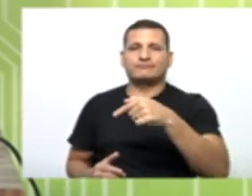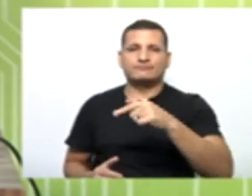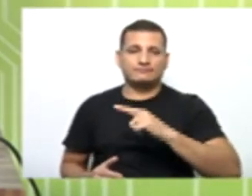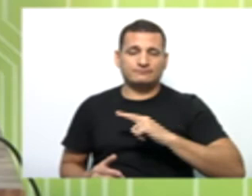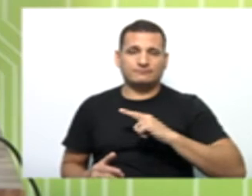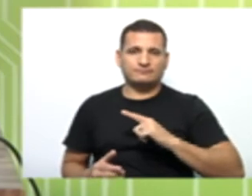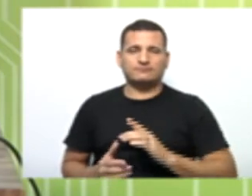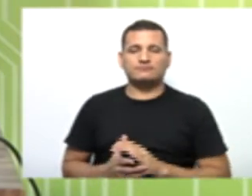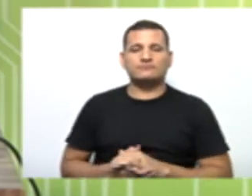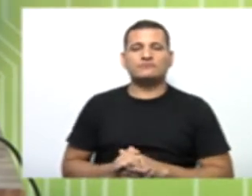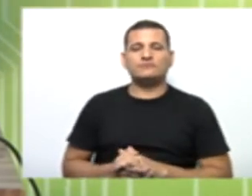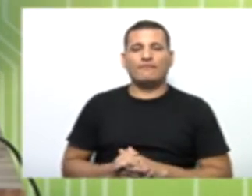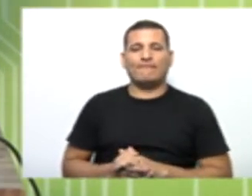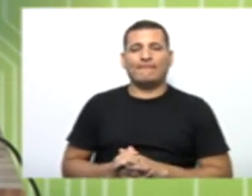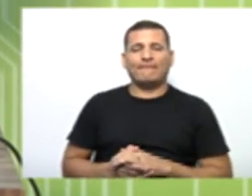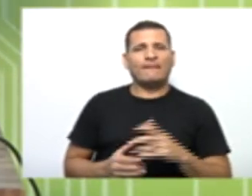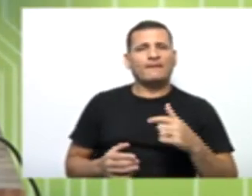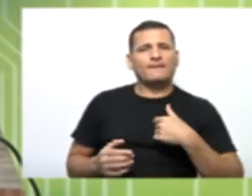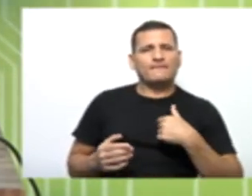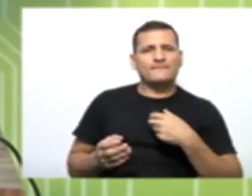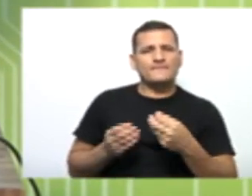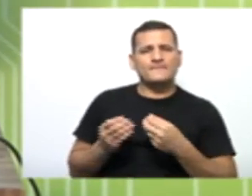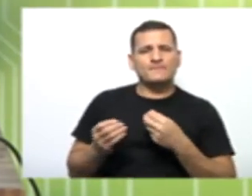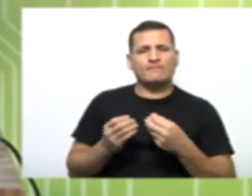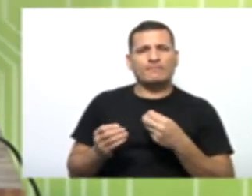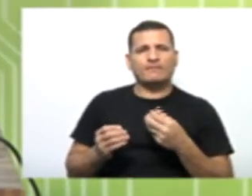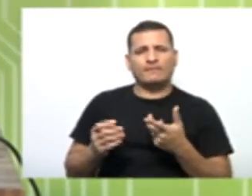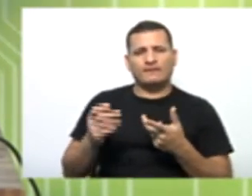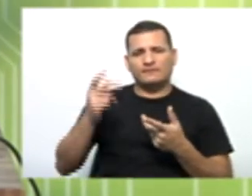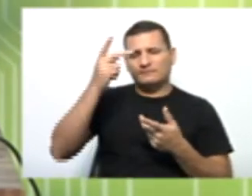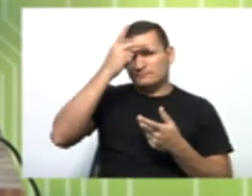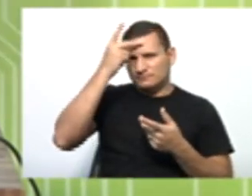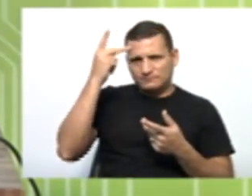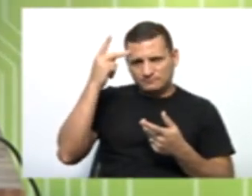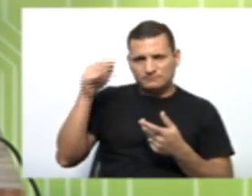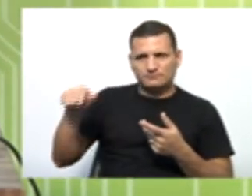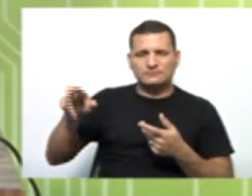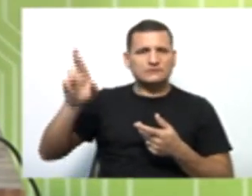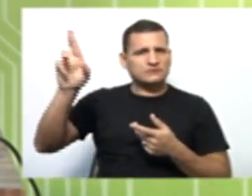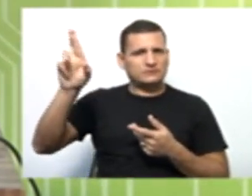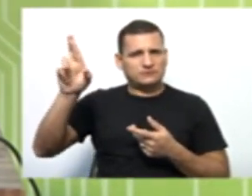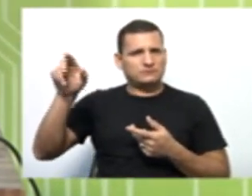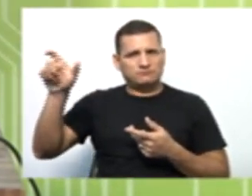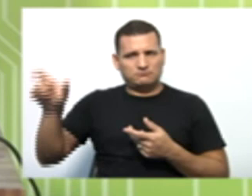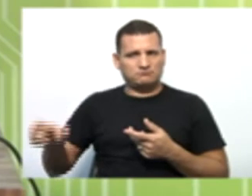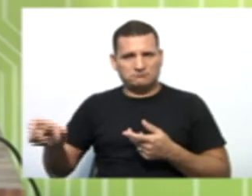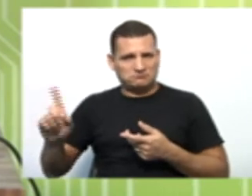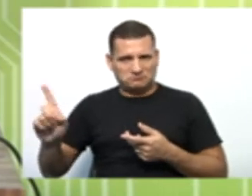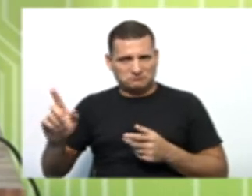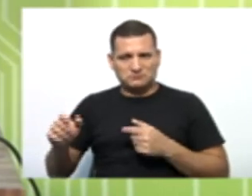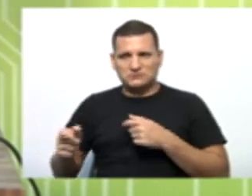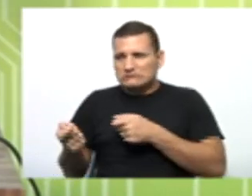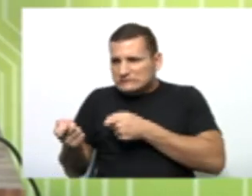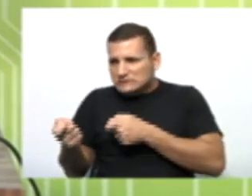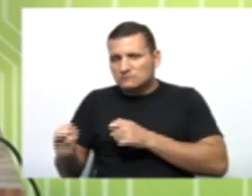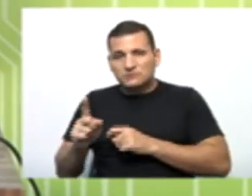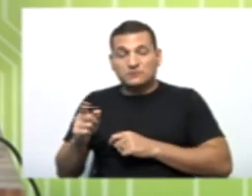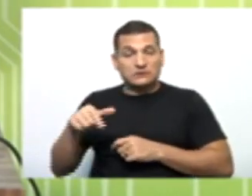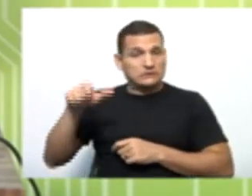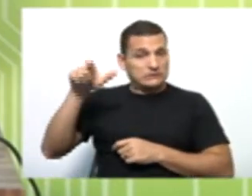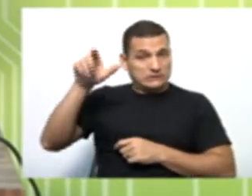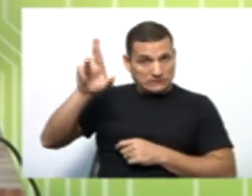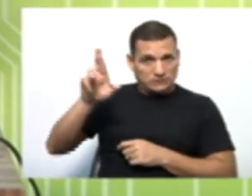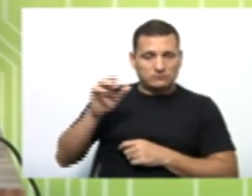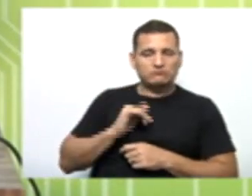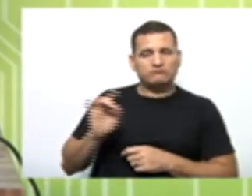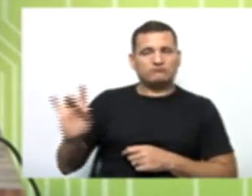como fazer com que a pessoa decida, né, sobre algo. A decisão ela é individual, né? Claro, nós temos princípios éticos